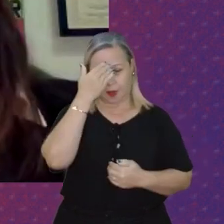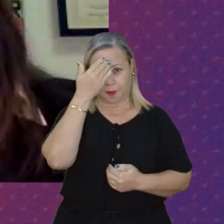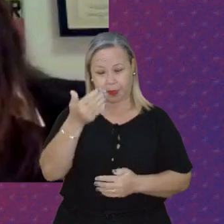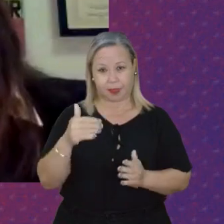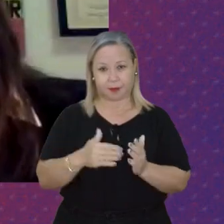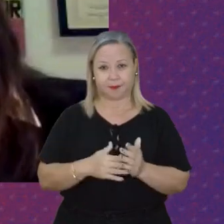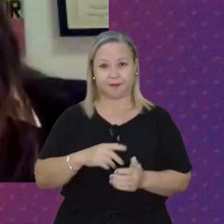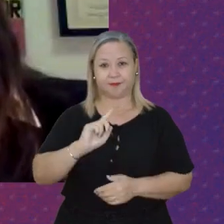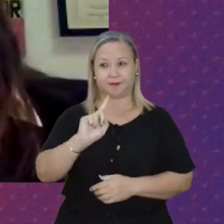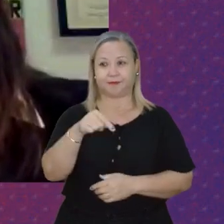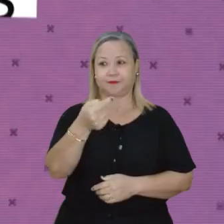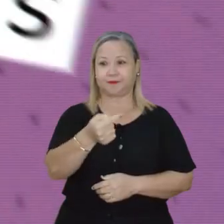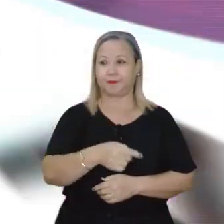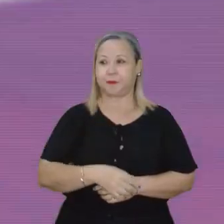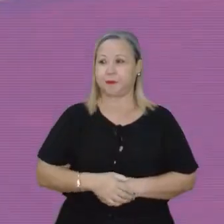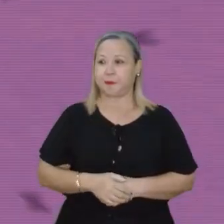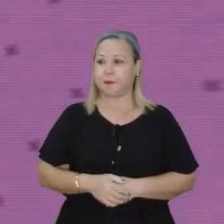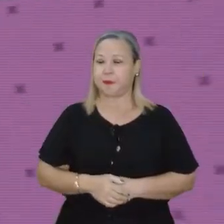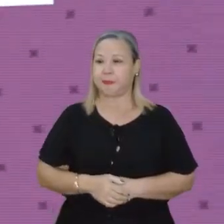até mais.